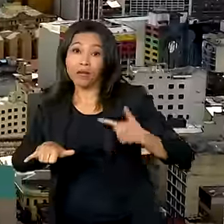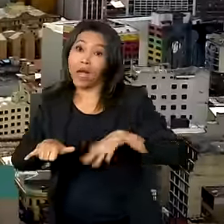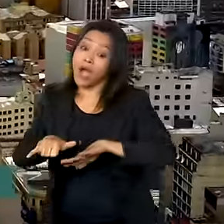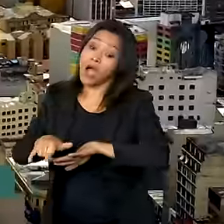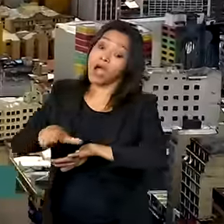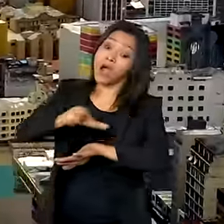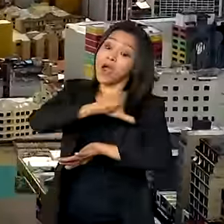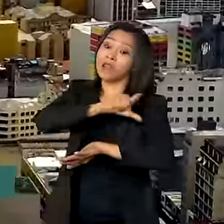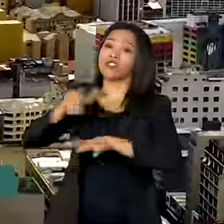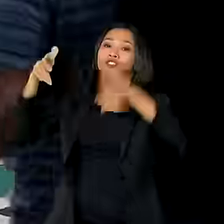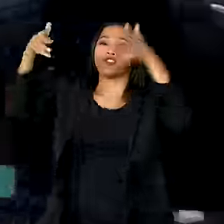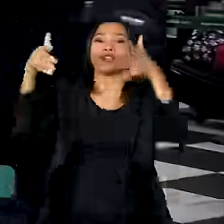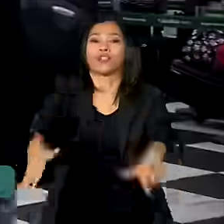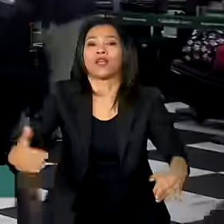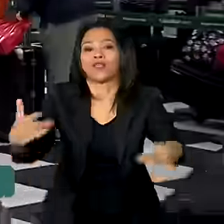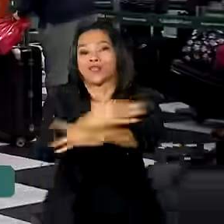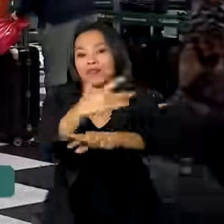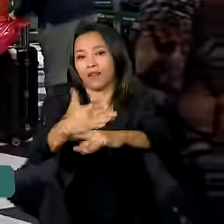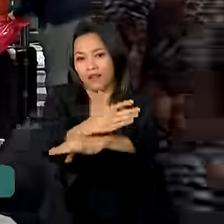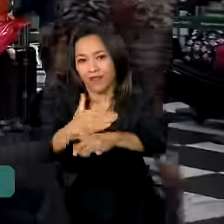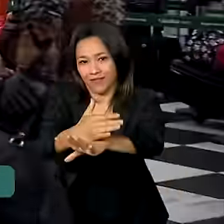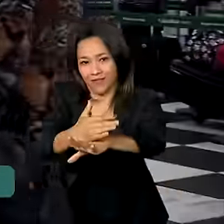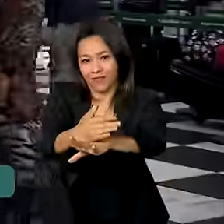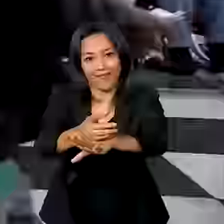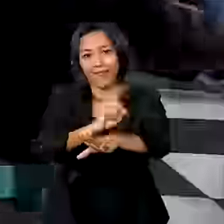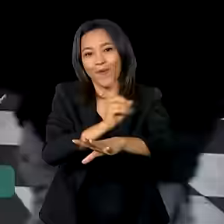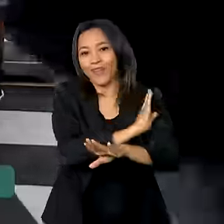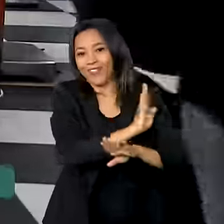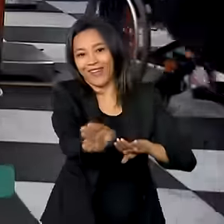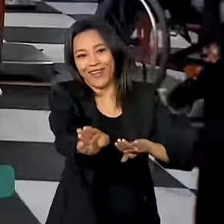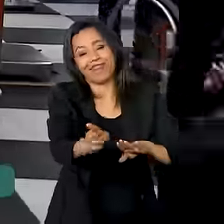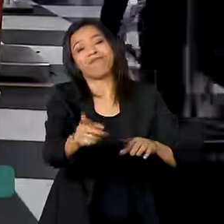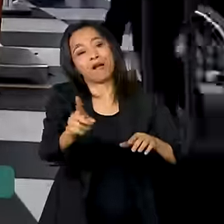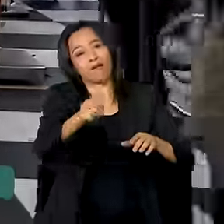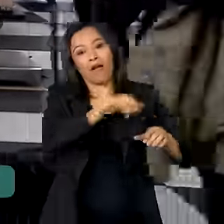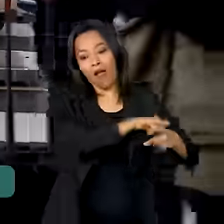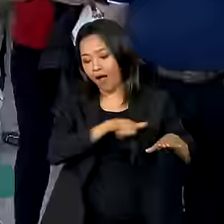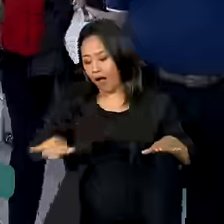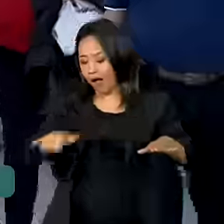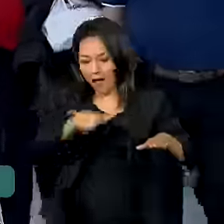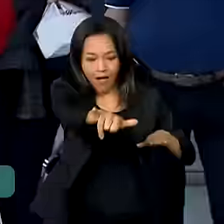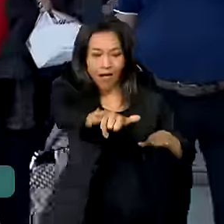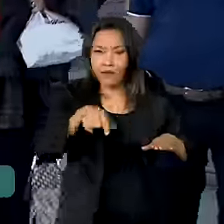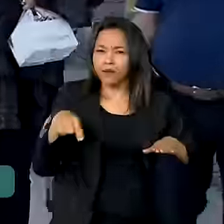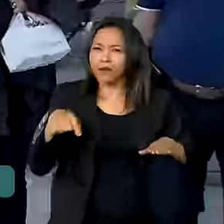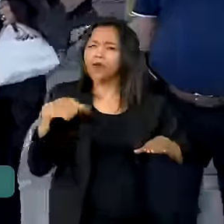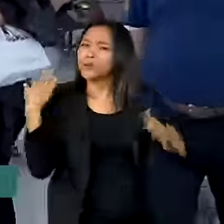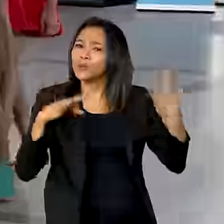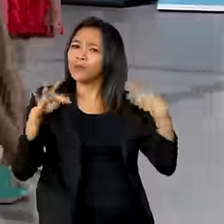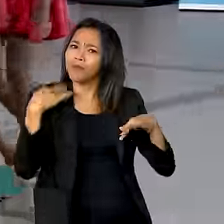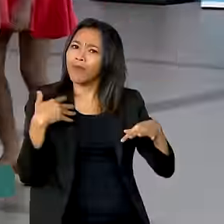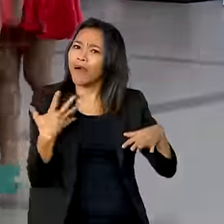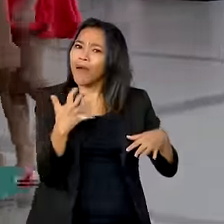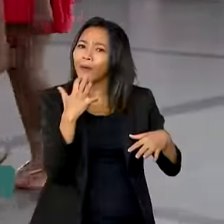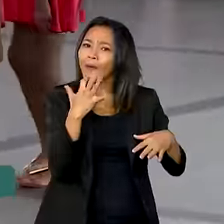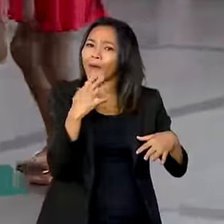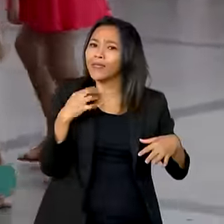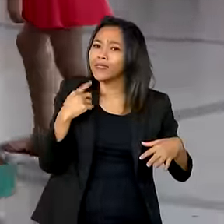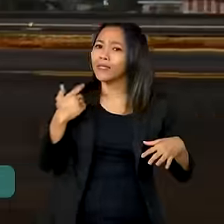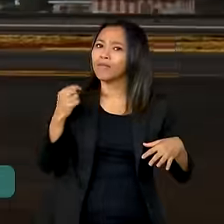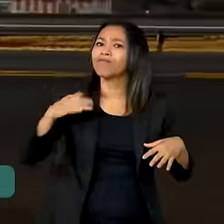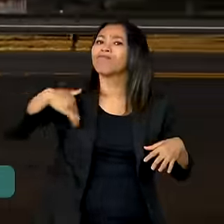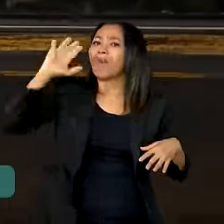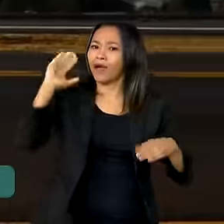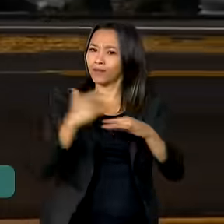antes do destino final, tem sido cada vez mais acessado por turistas que querem conhecer mais de uma